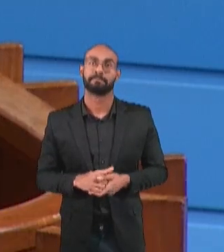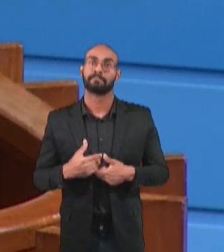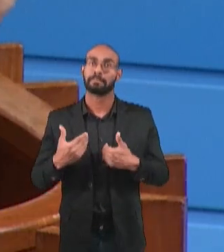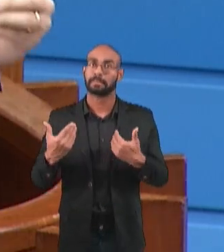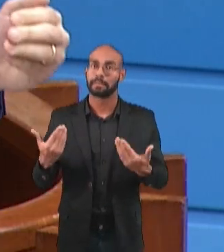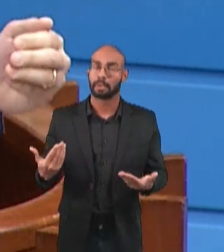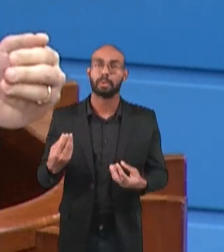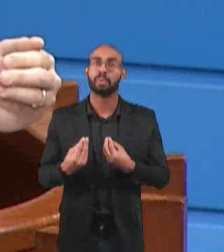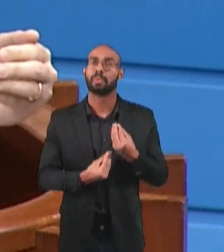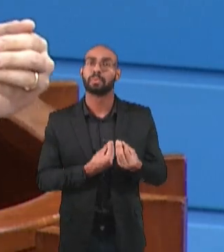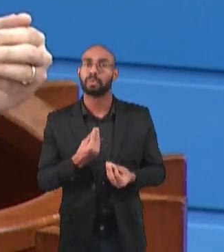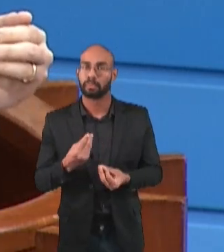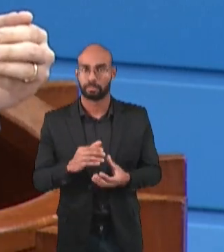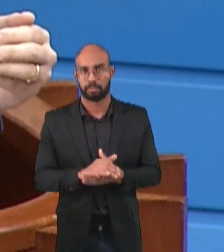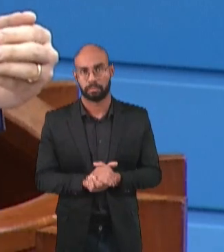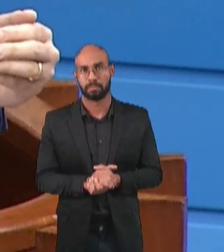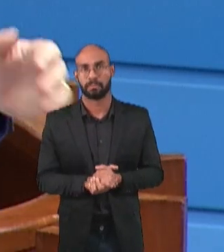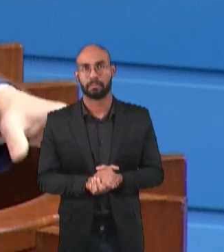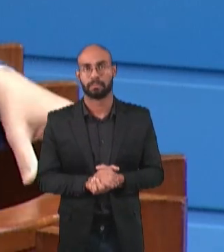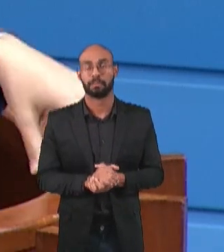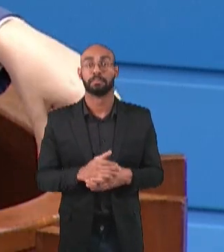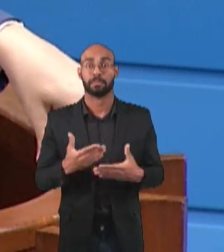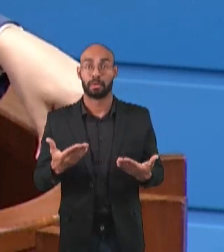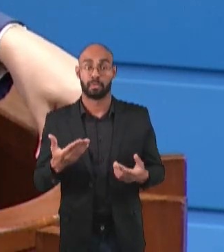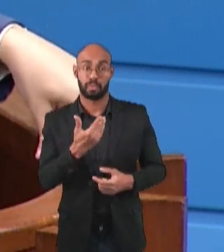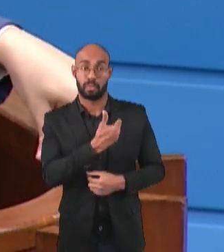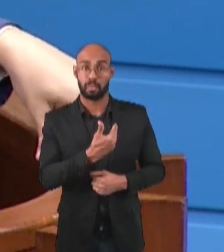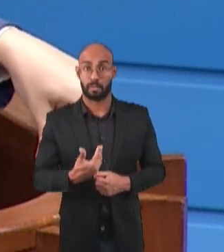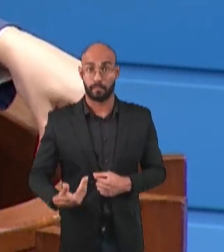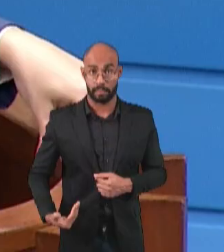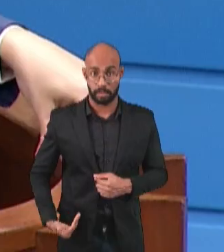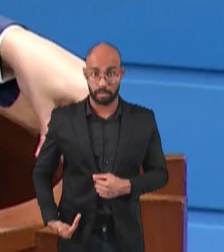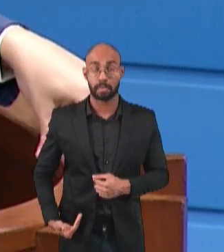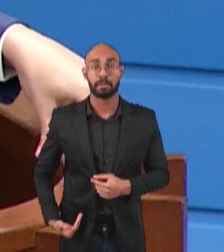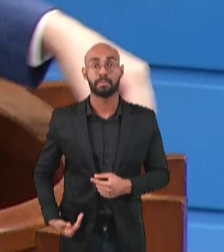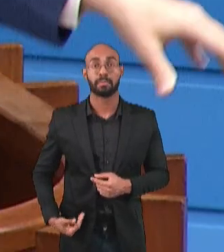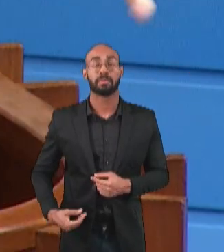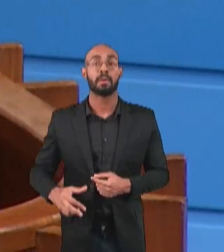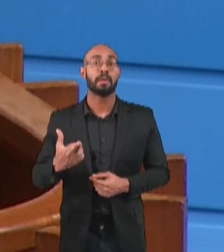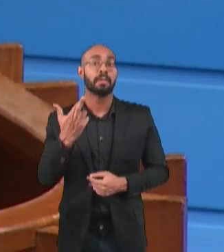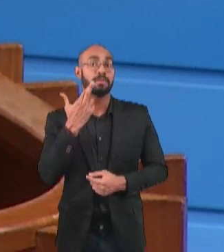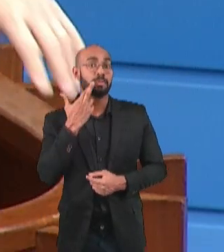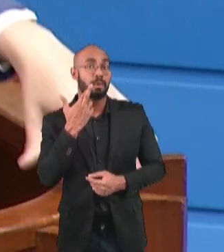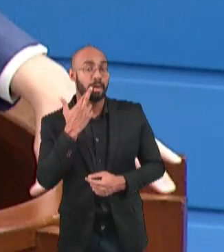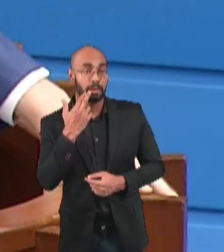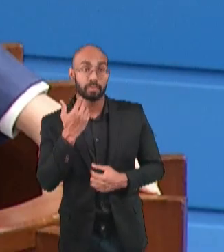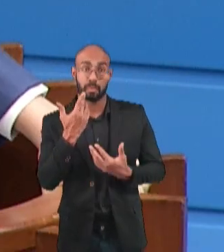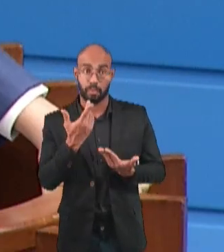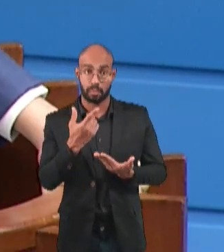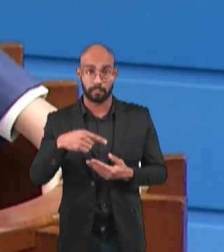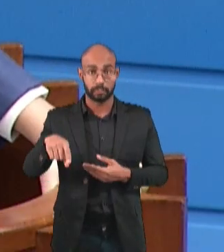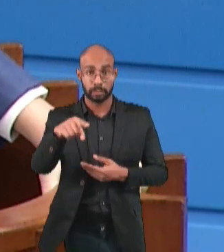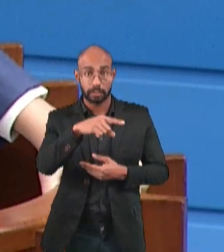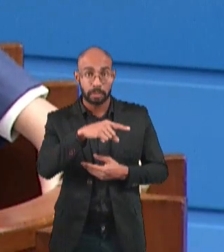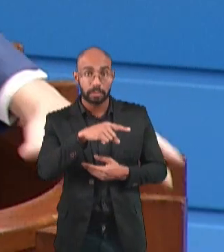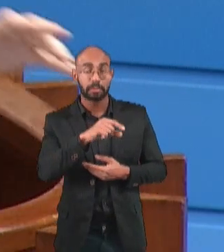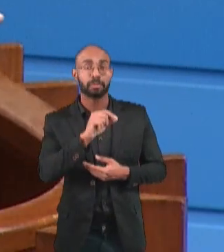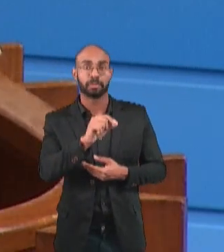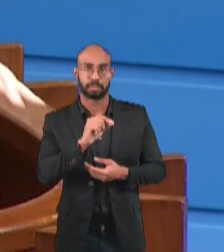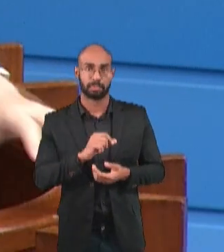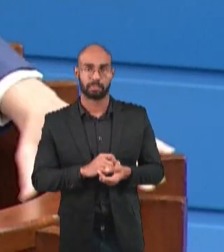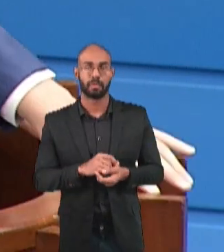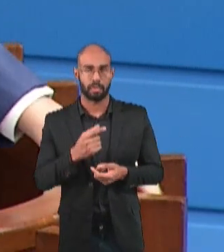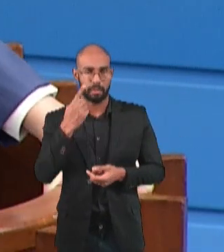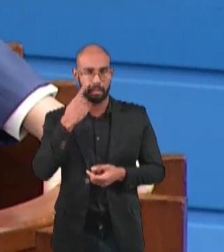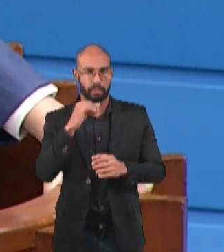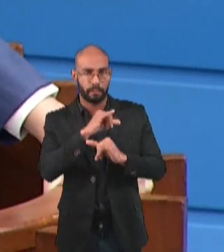sob pedalada fiscal. O governador Eduardo Riedel, colegas parlamentares, vou dar